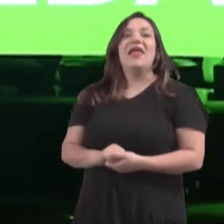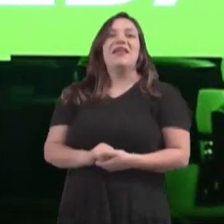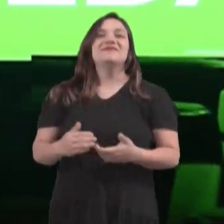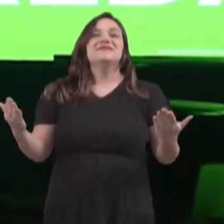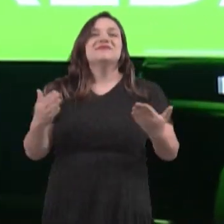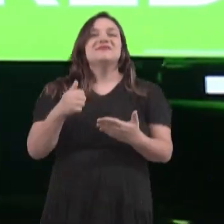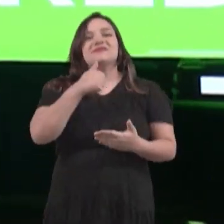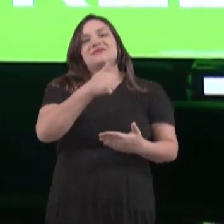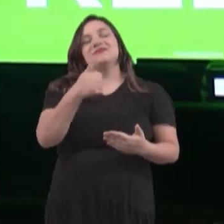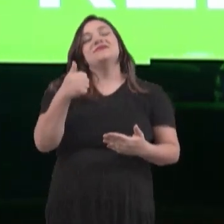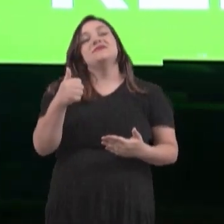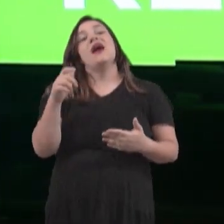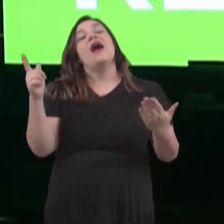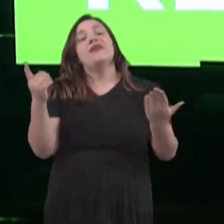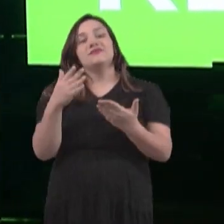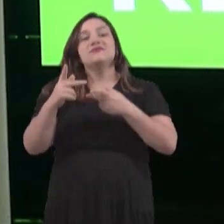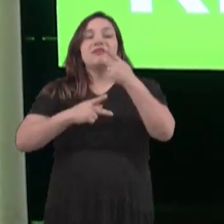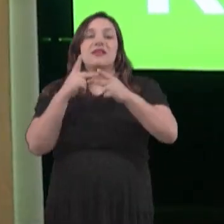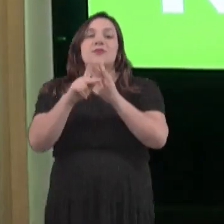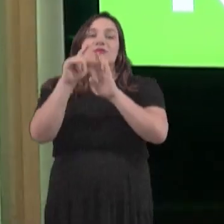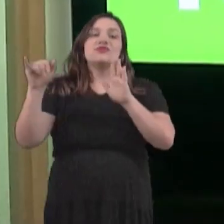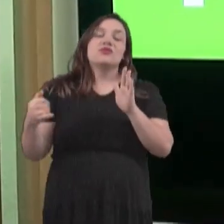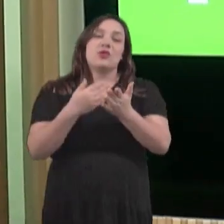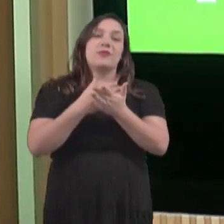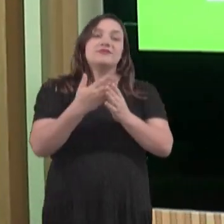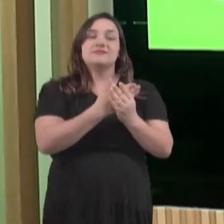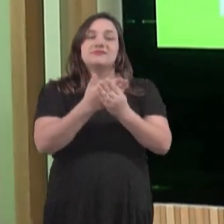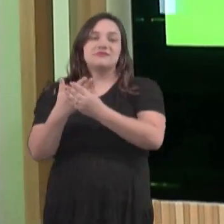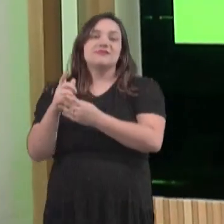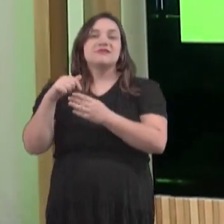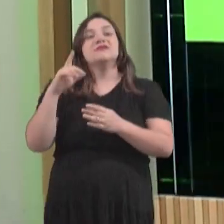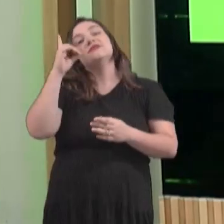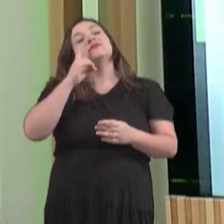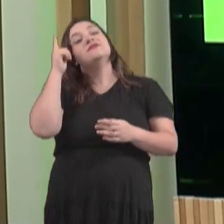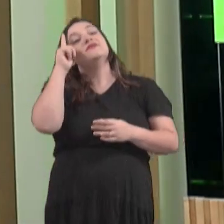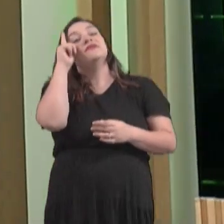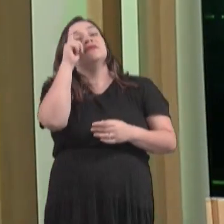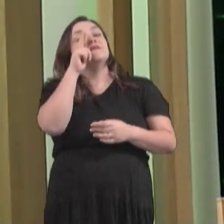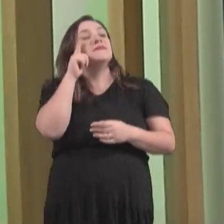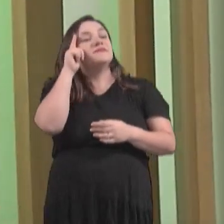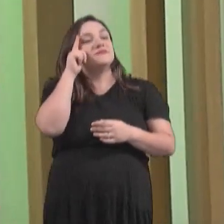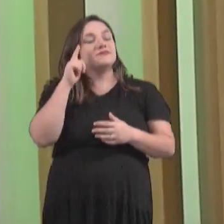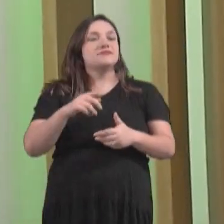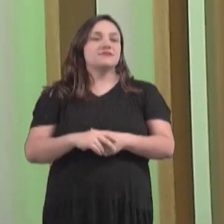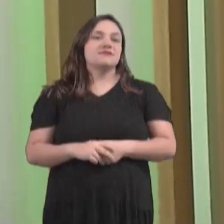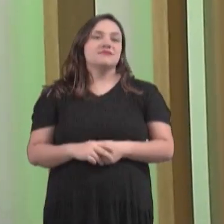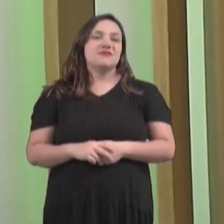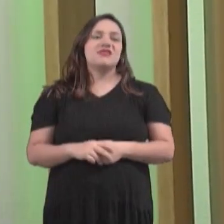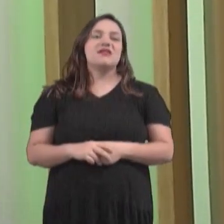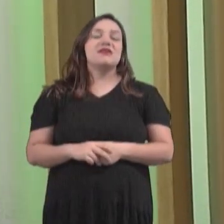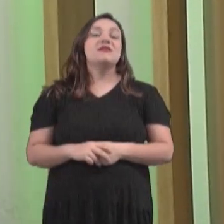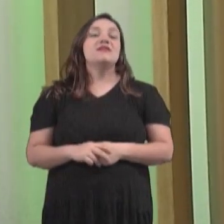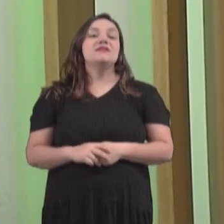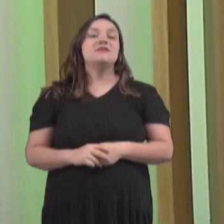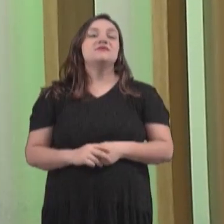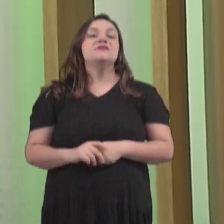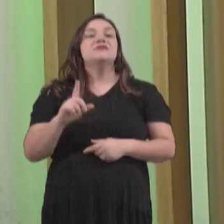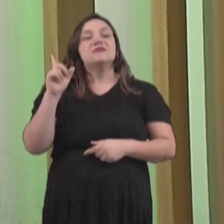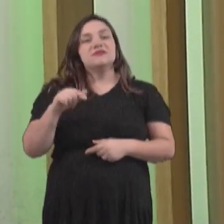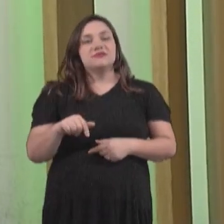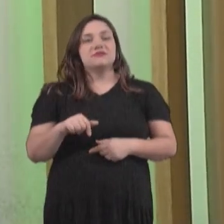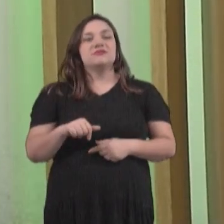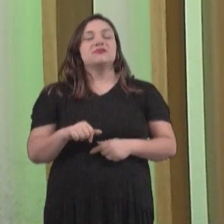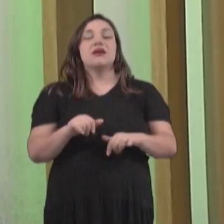11h30, fala agora de projeto que começa a tramitar aqui na casa. A deputada Gleice Jane é autora e propõe a criação de uma campanha contra